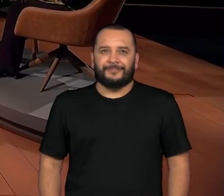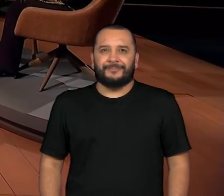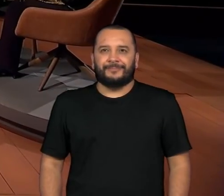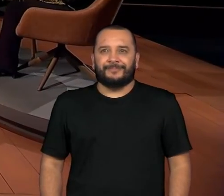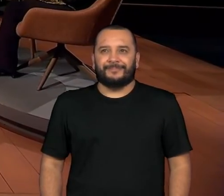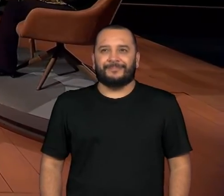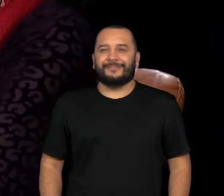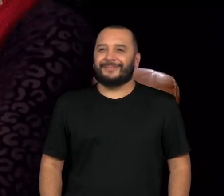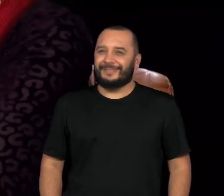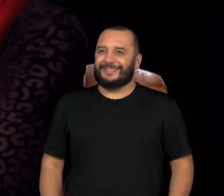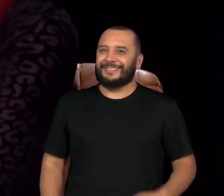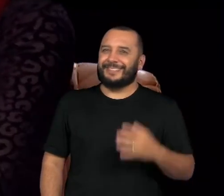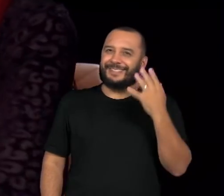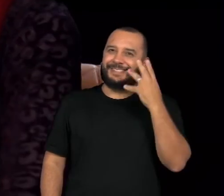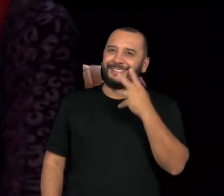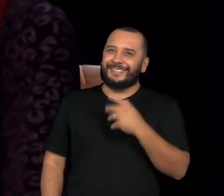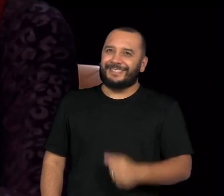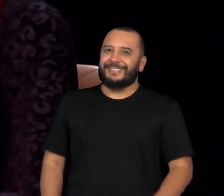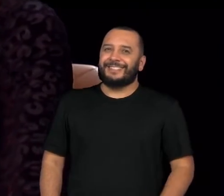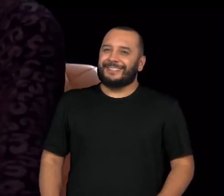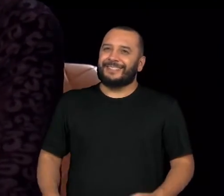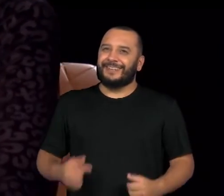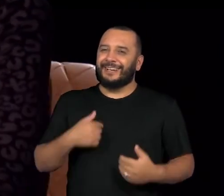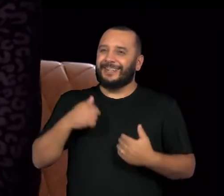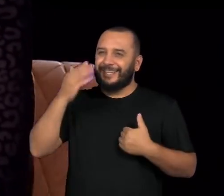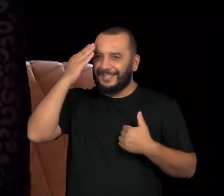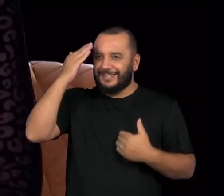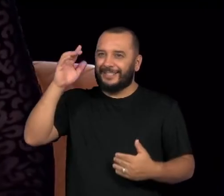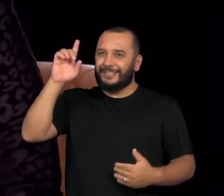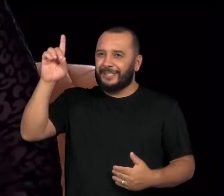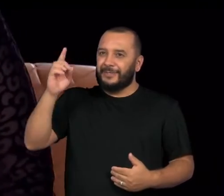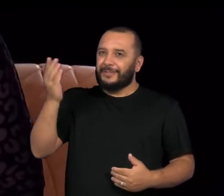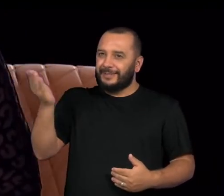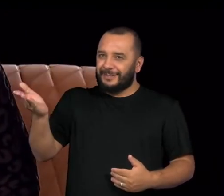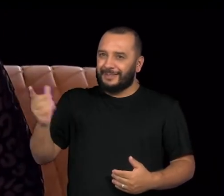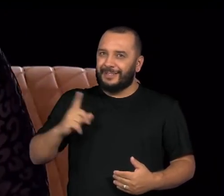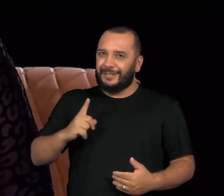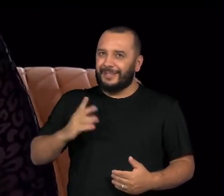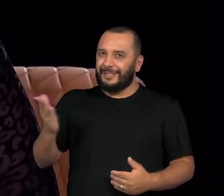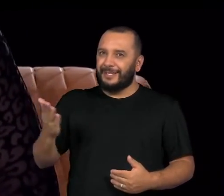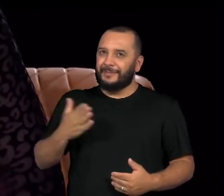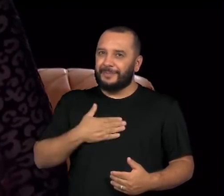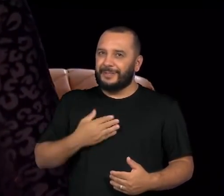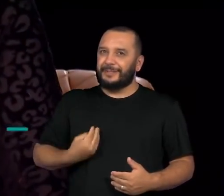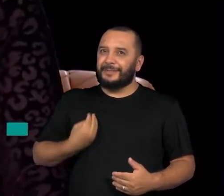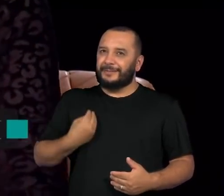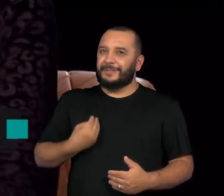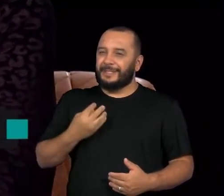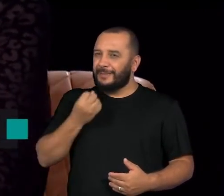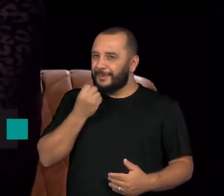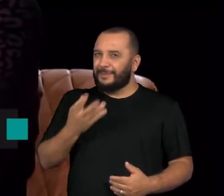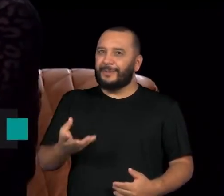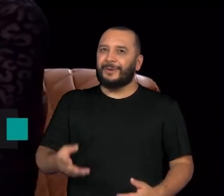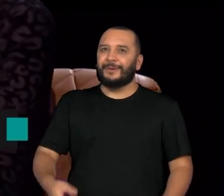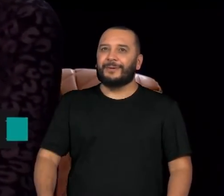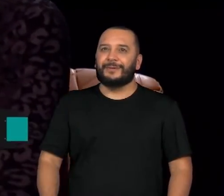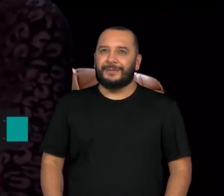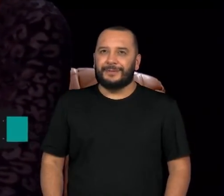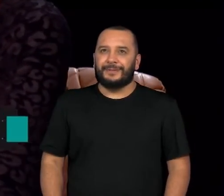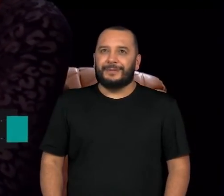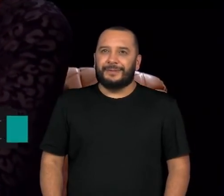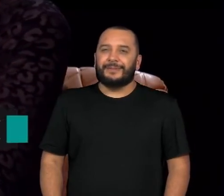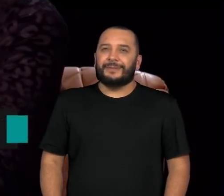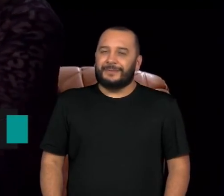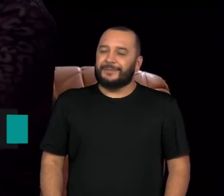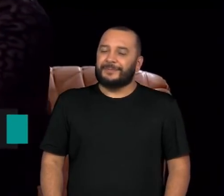Que lindo, né? Eu também agradeço a Deus por ter ele na minha vida. Muito bom, muito bom. A